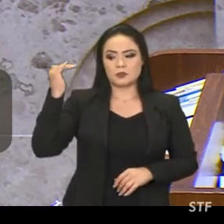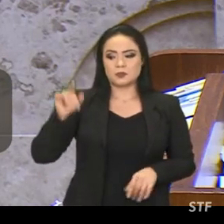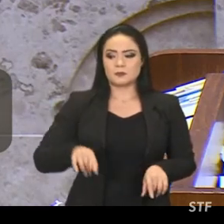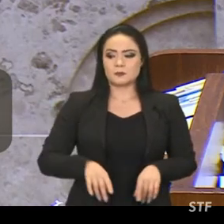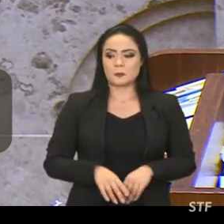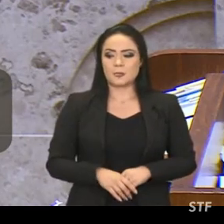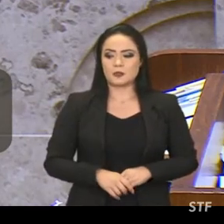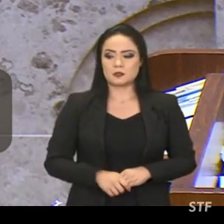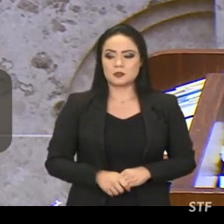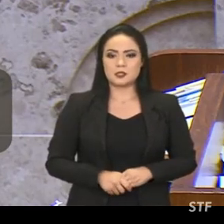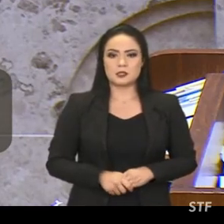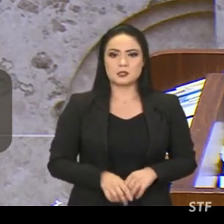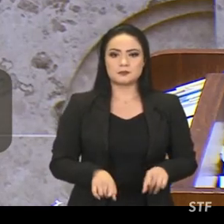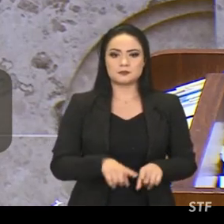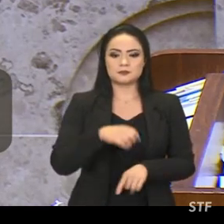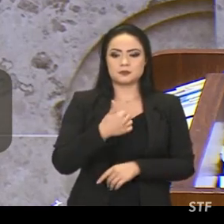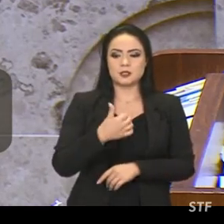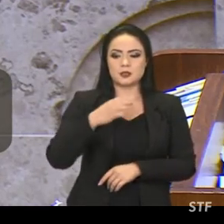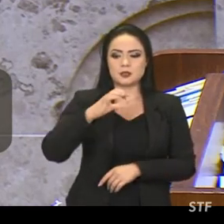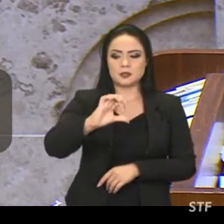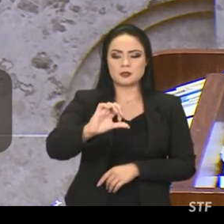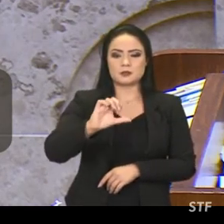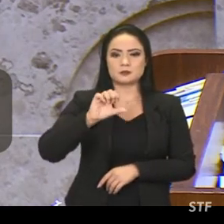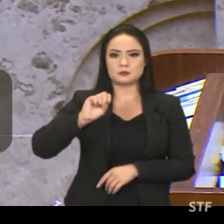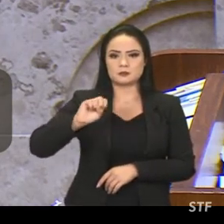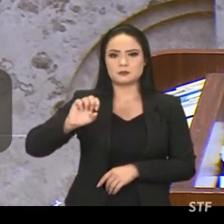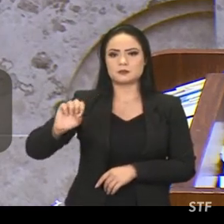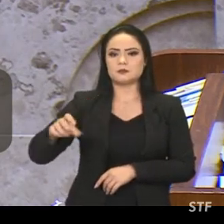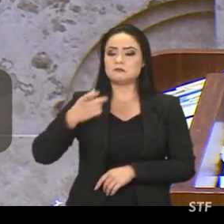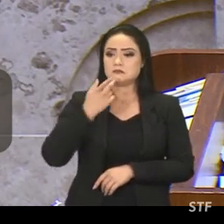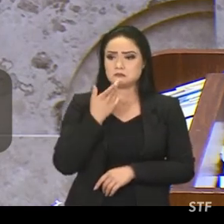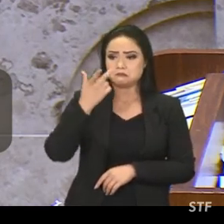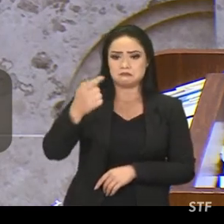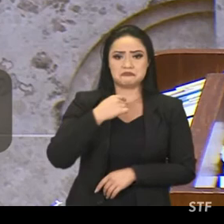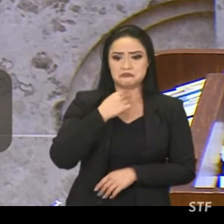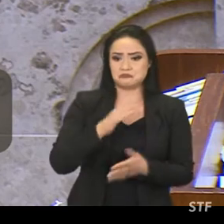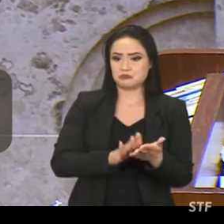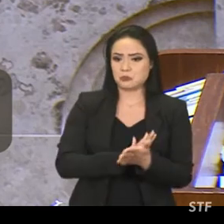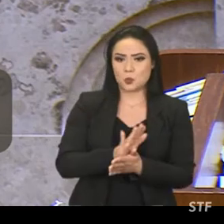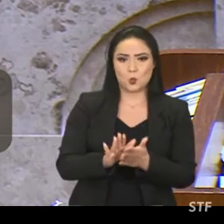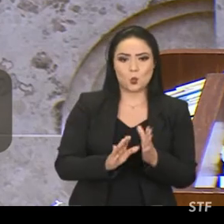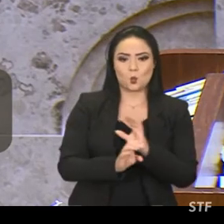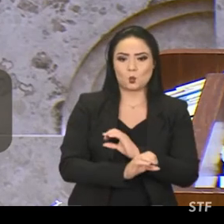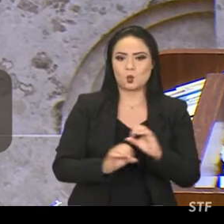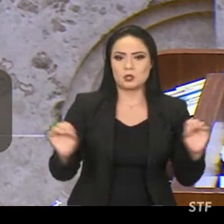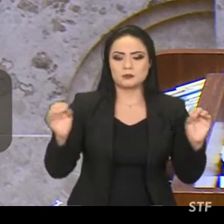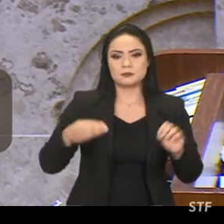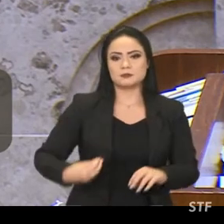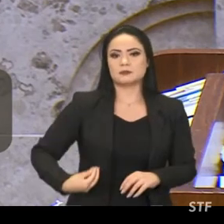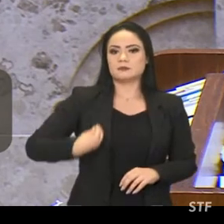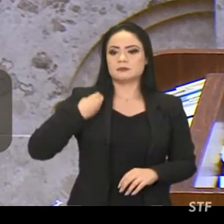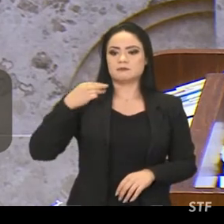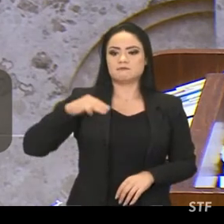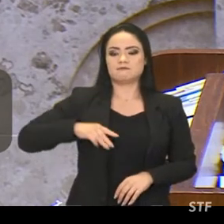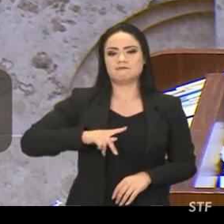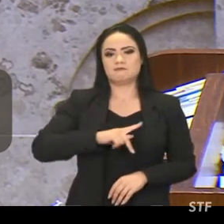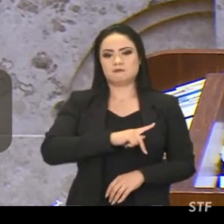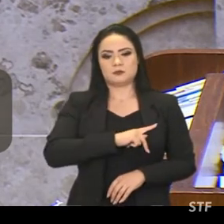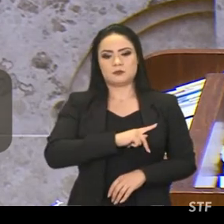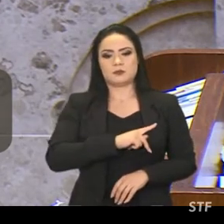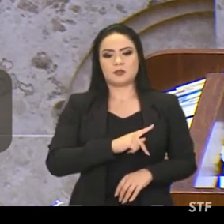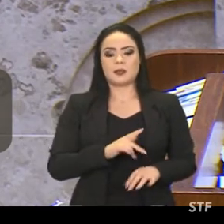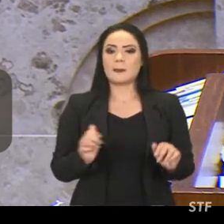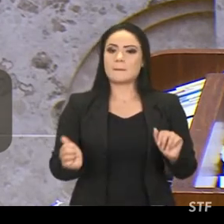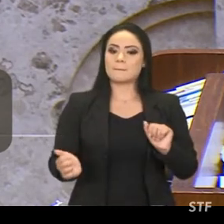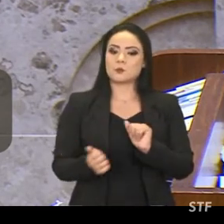Constituição de 88 faz referência, novamente, não há dúvida nenhuma quanto à existência autônoma desse Ministério Público